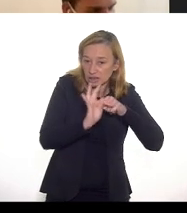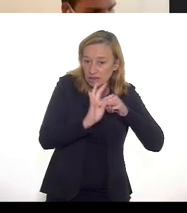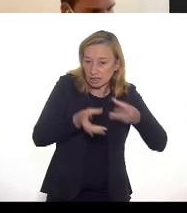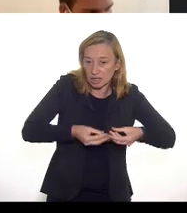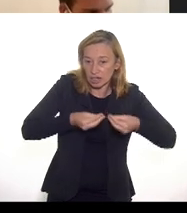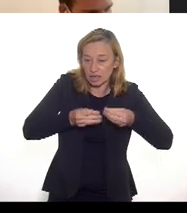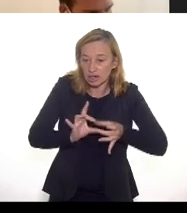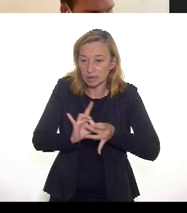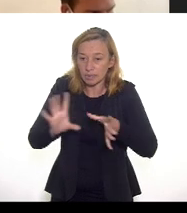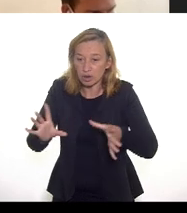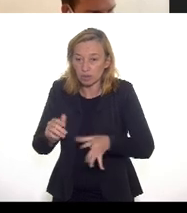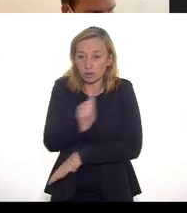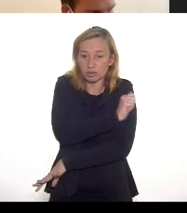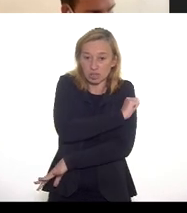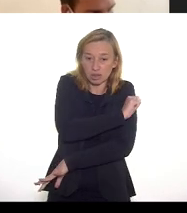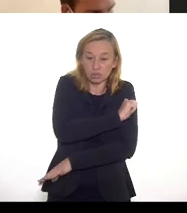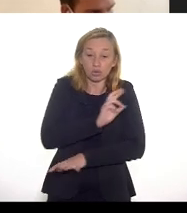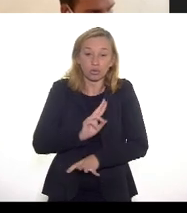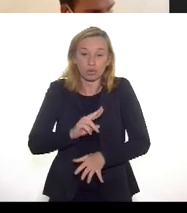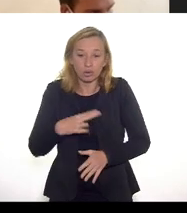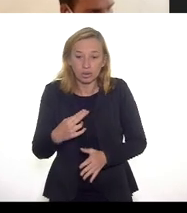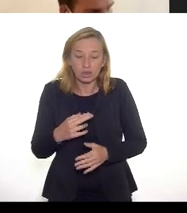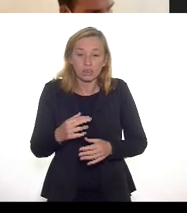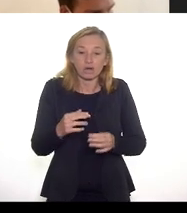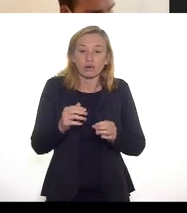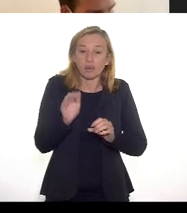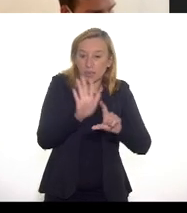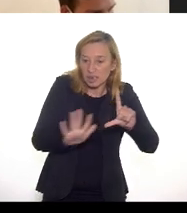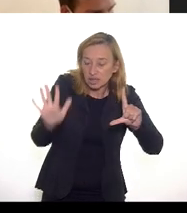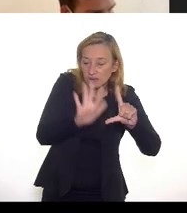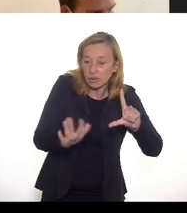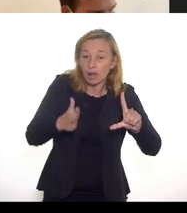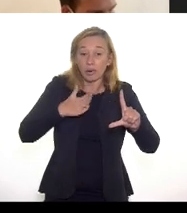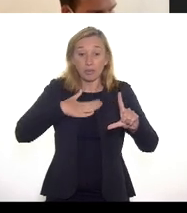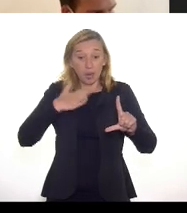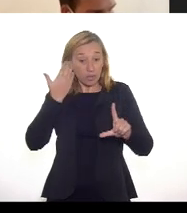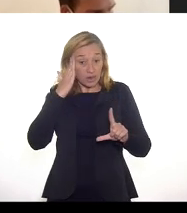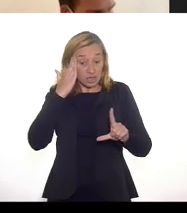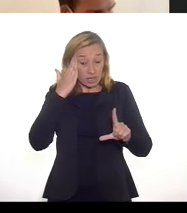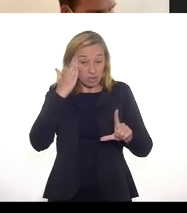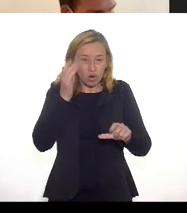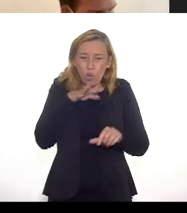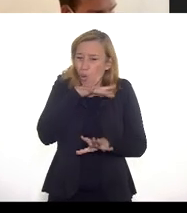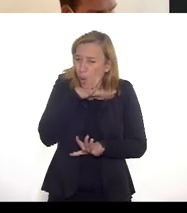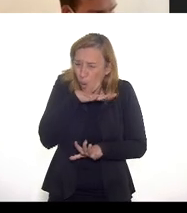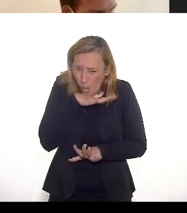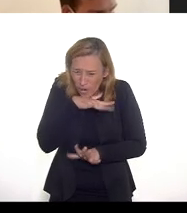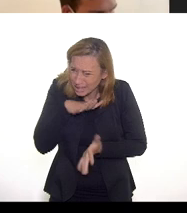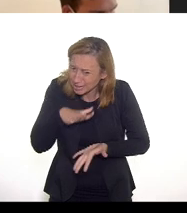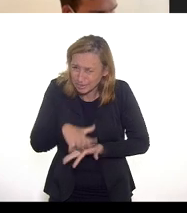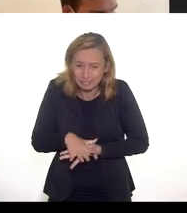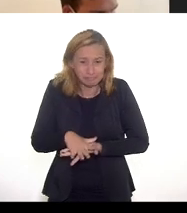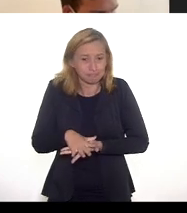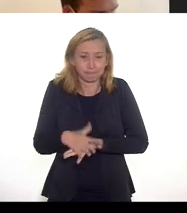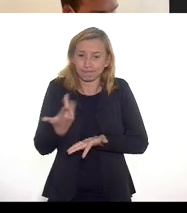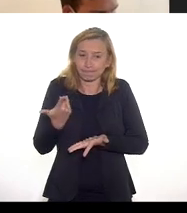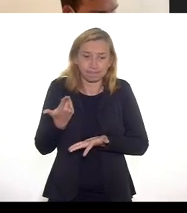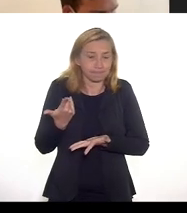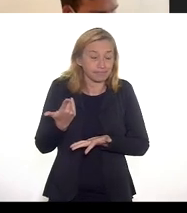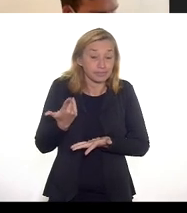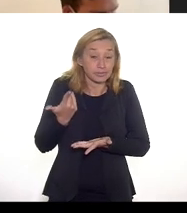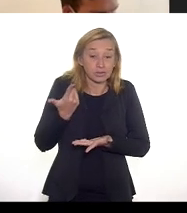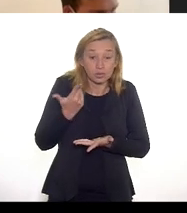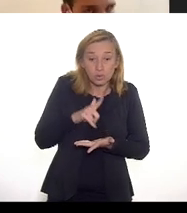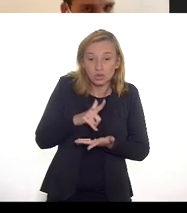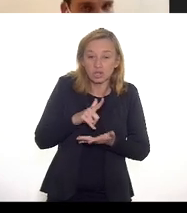disponibilizou para os alunos, ou seja, uma plataforma, na minha percepção, horrível. Conseguimos